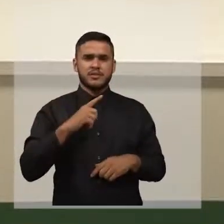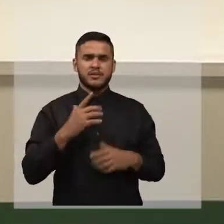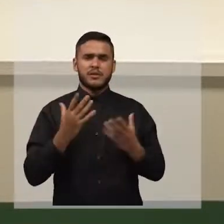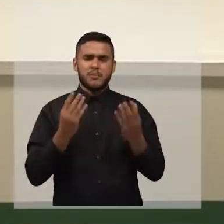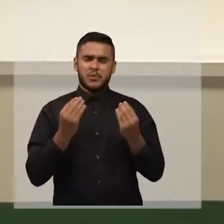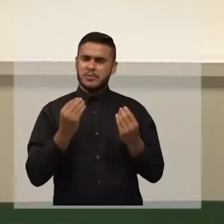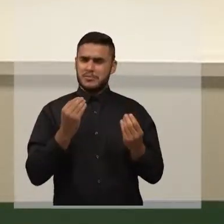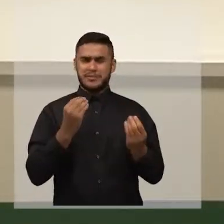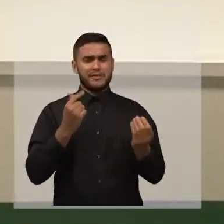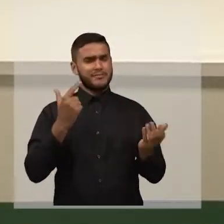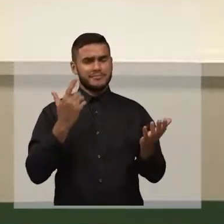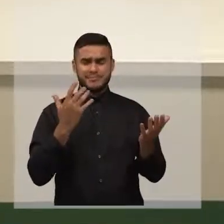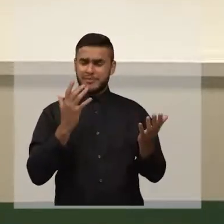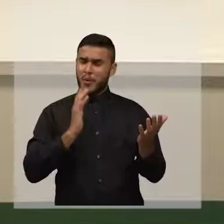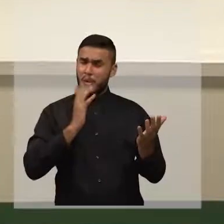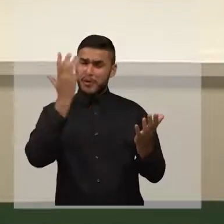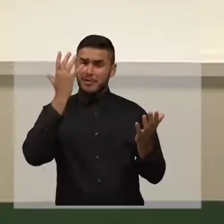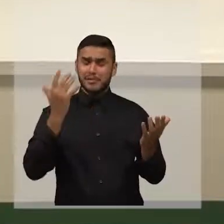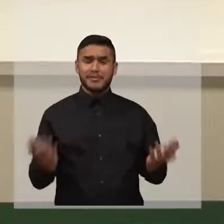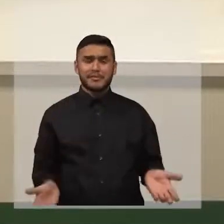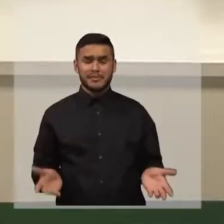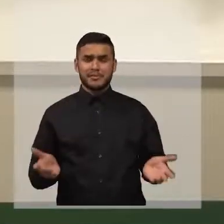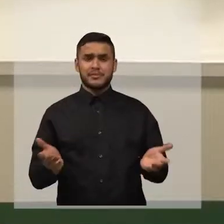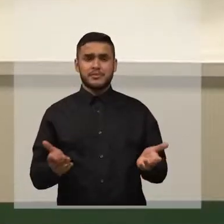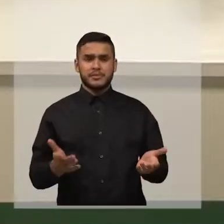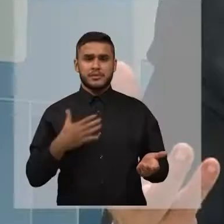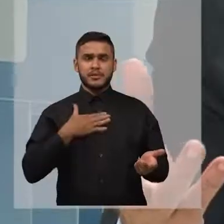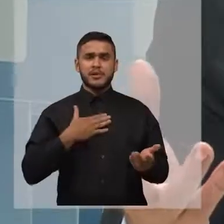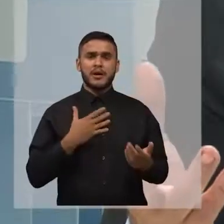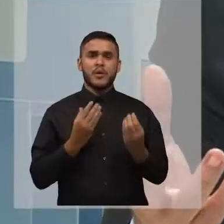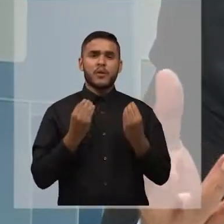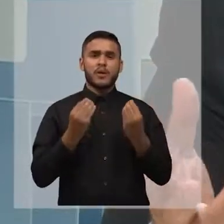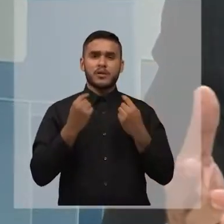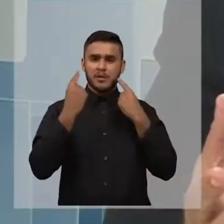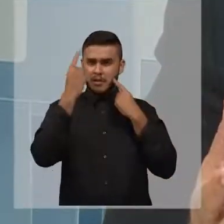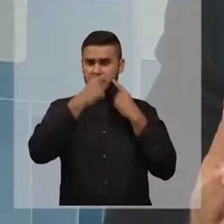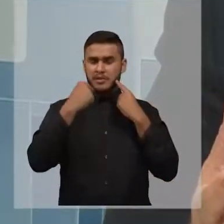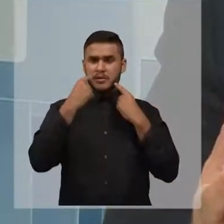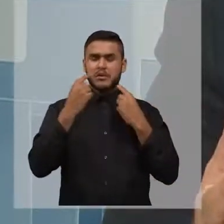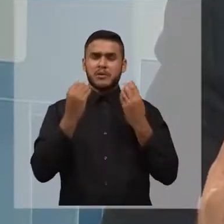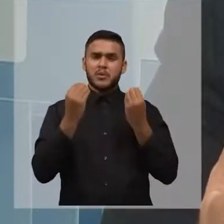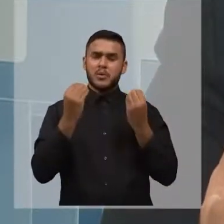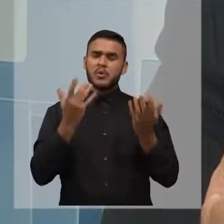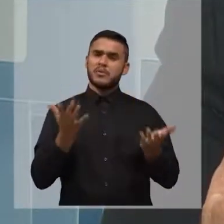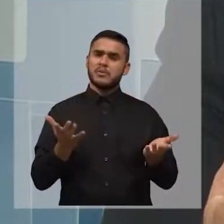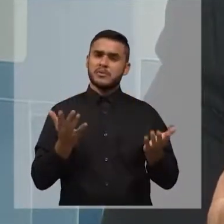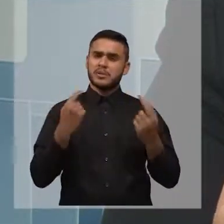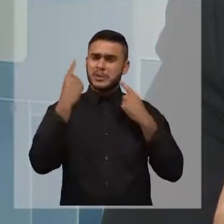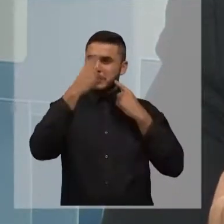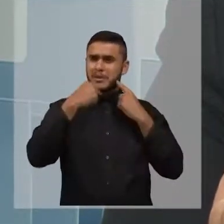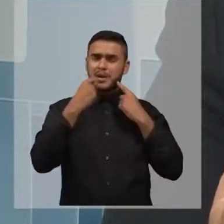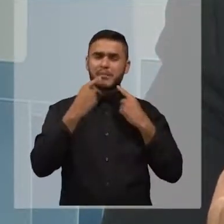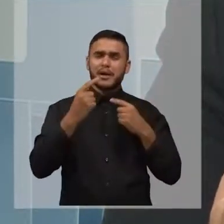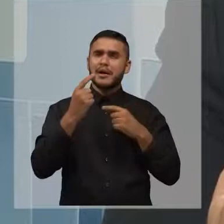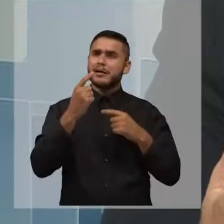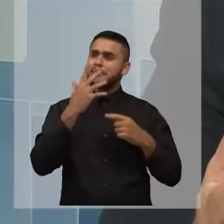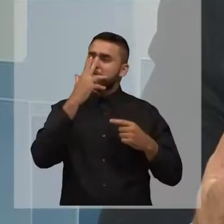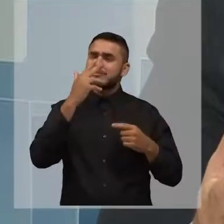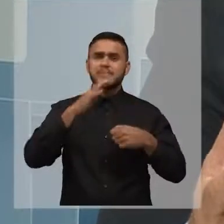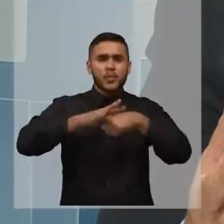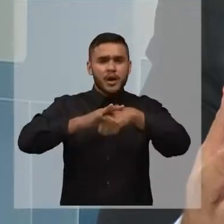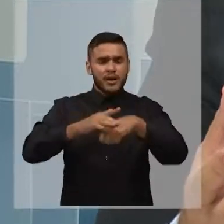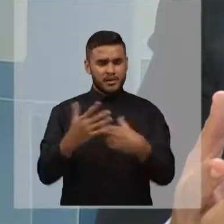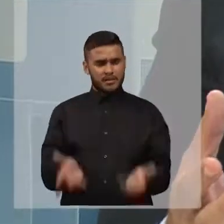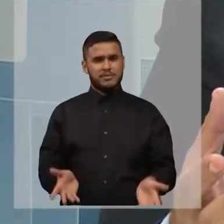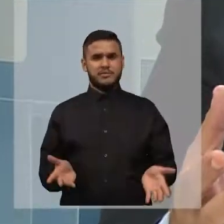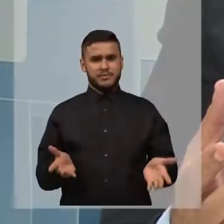é horrível. É ridícula. Quer dizer, você vê o ridícula. Bolsonaro hoje, o aspecto dele, aquele aspecto estava na semana passada, quando a gente gravou o programa aqui,